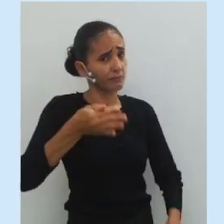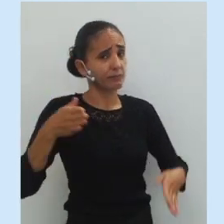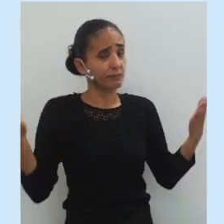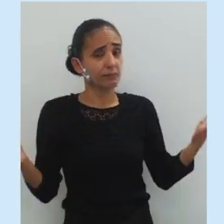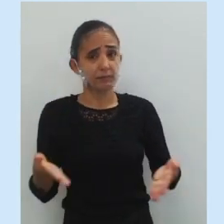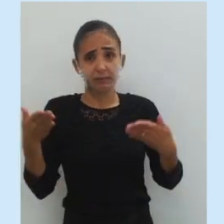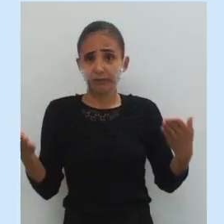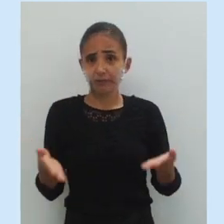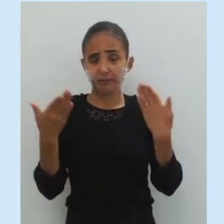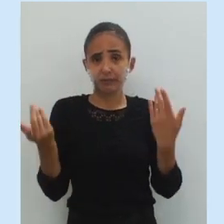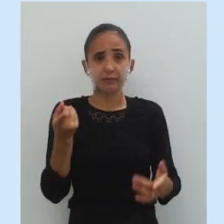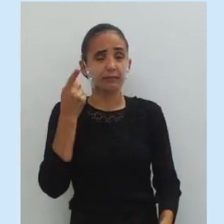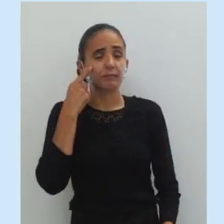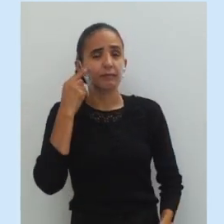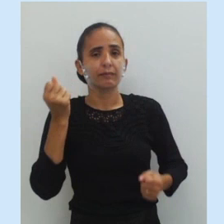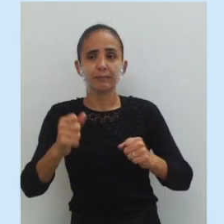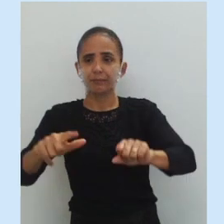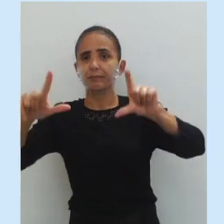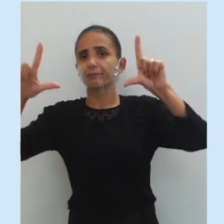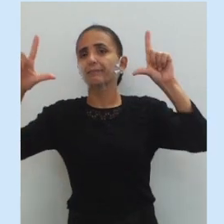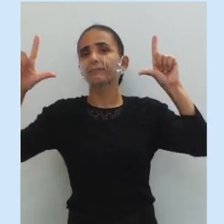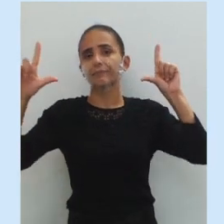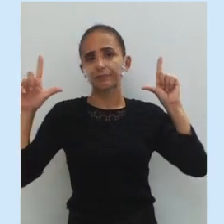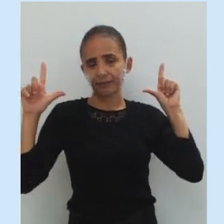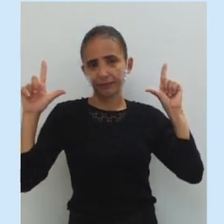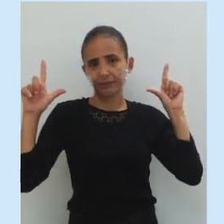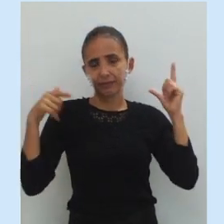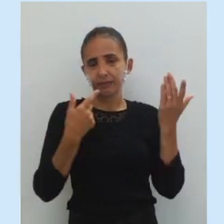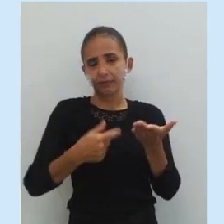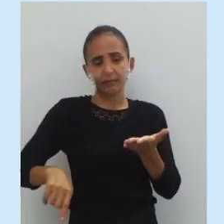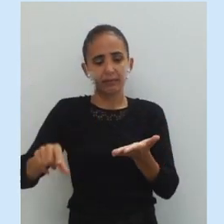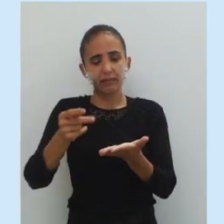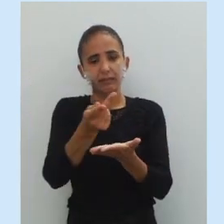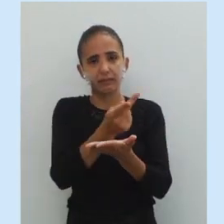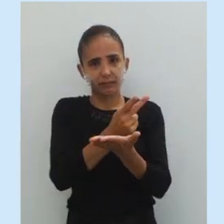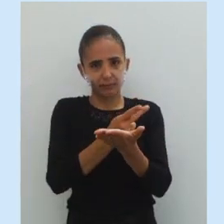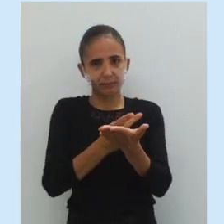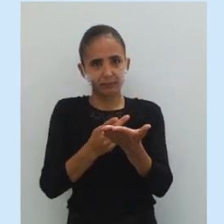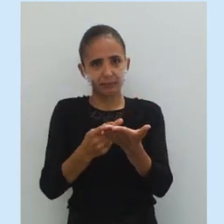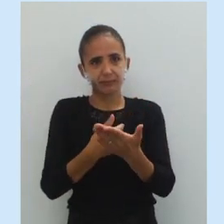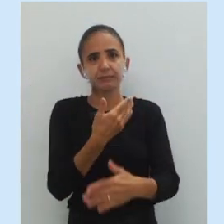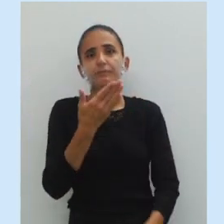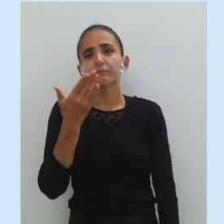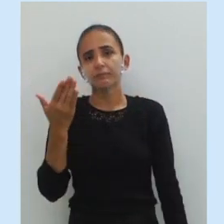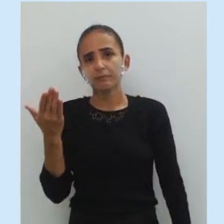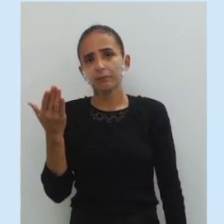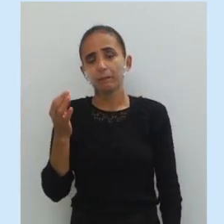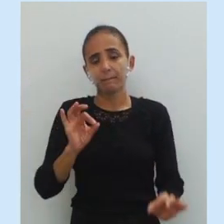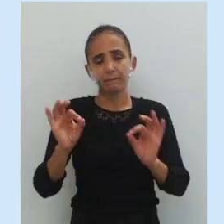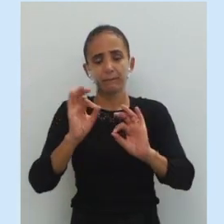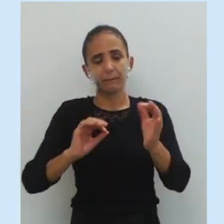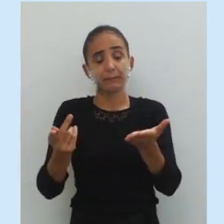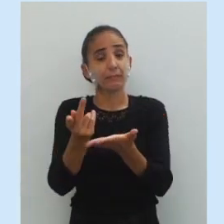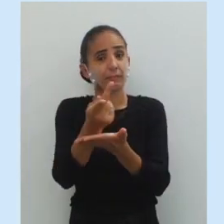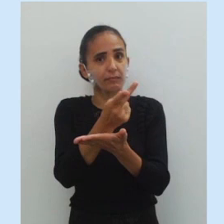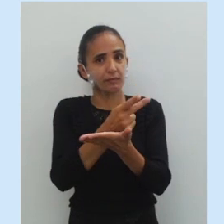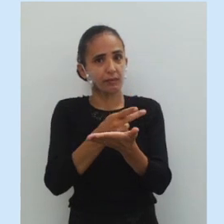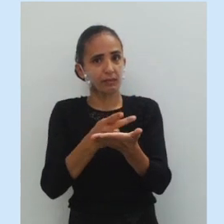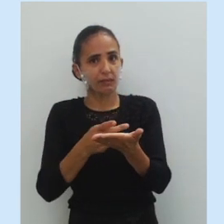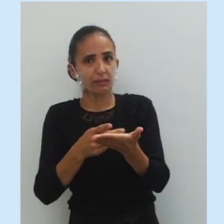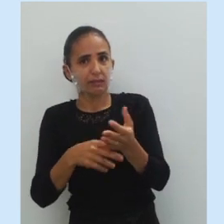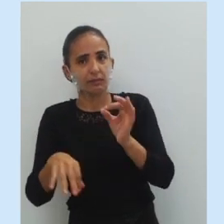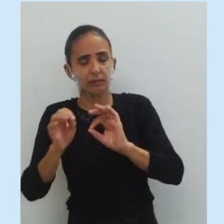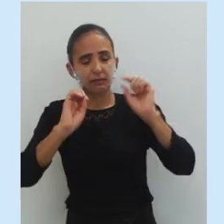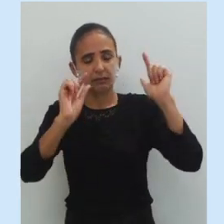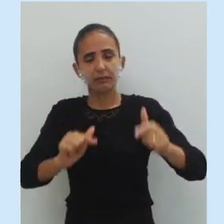motivação. Observa aí na telinha a imagem que eu separei para vocês. Eu separei uma imagem, né, falando sobre